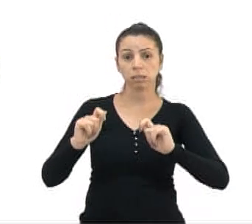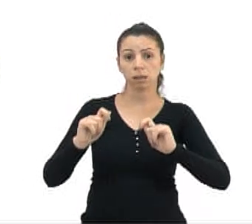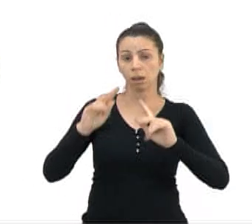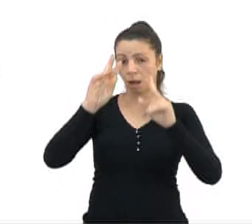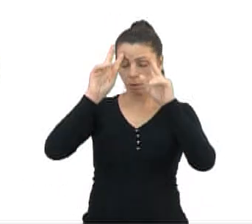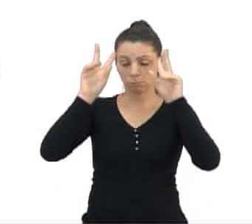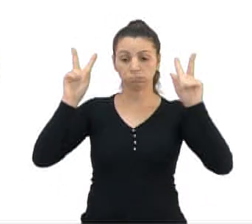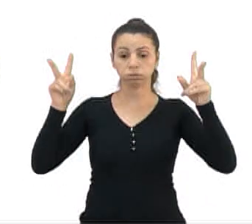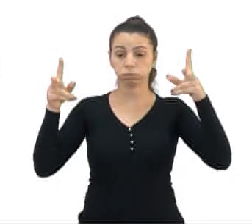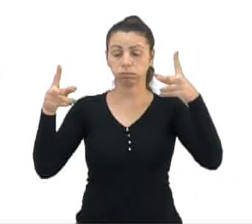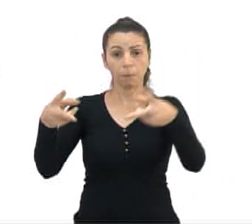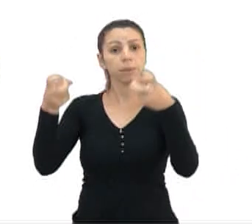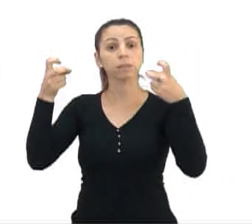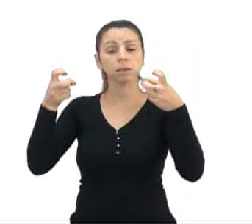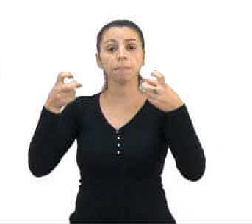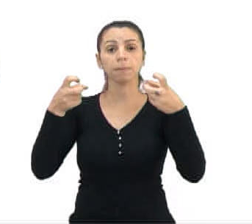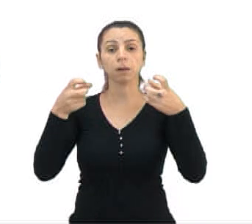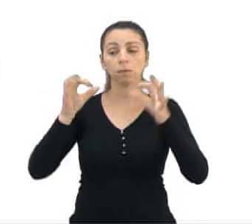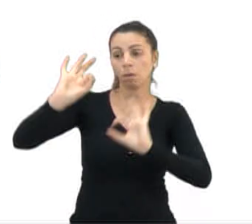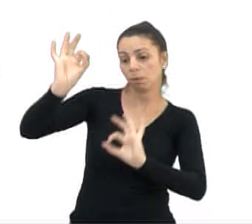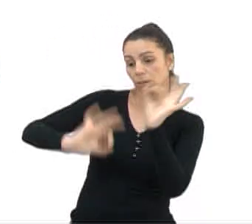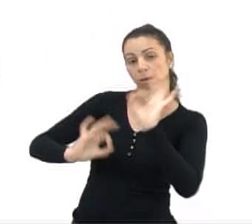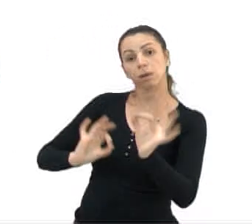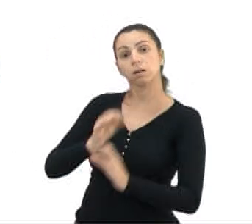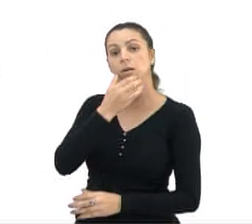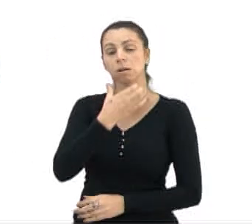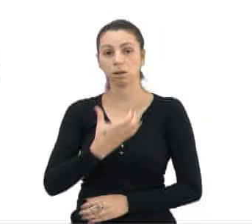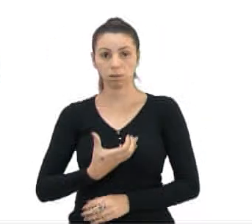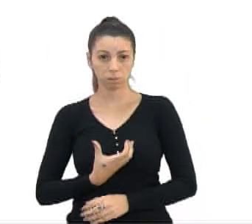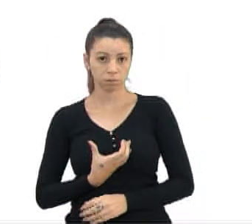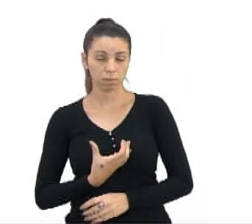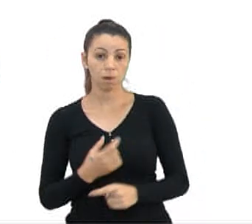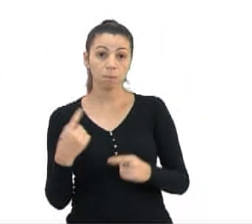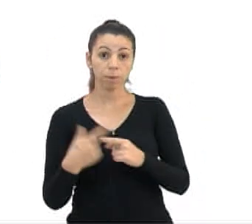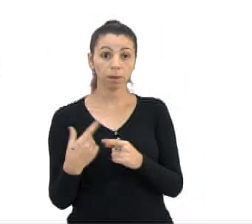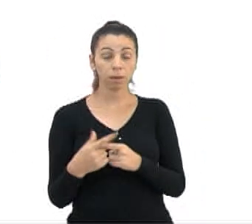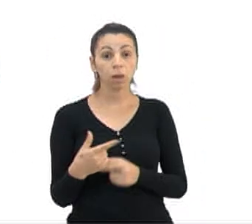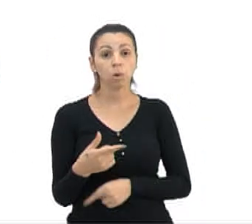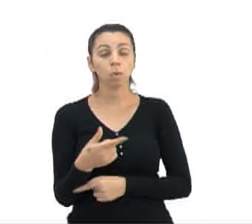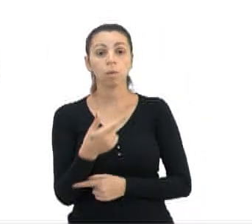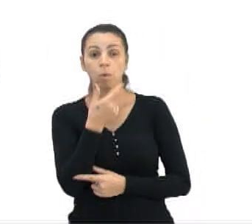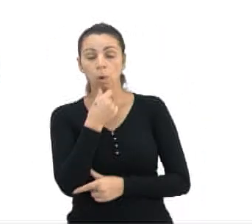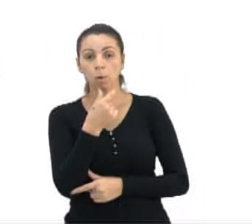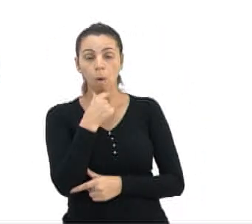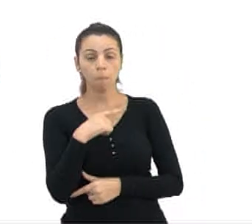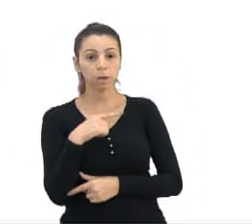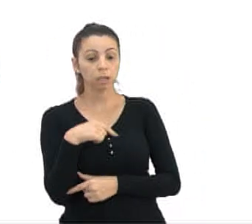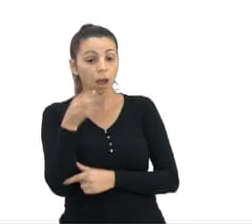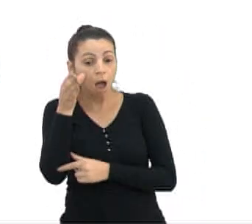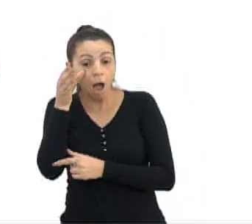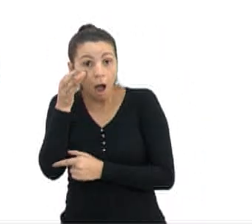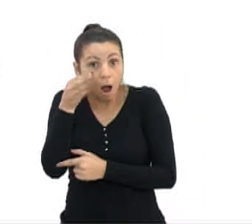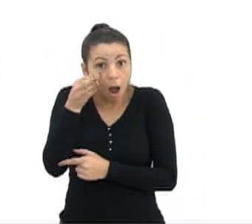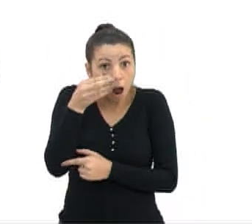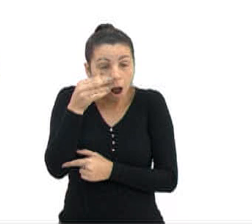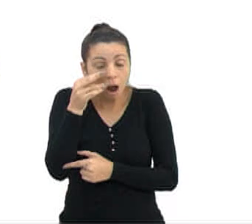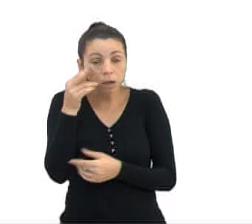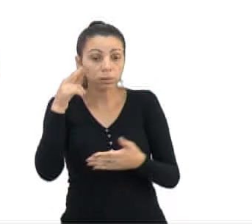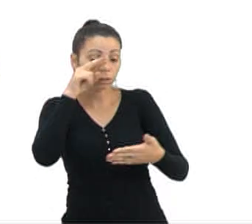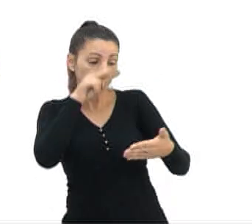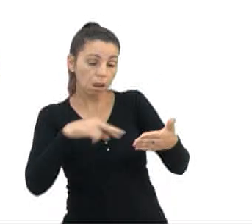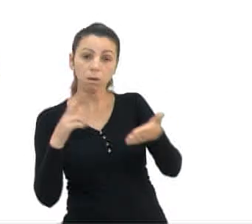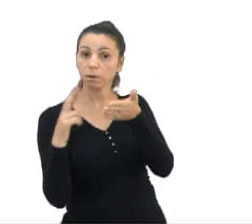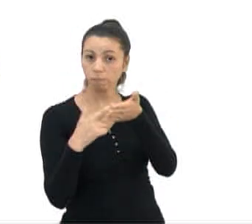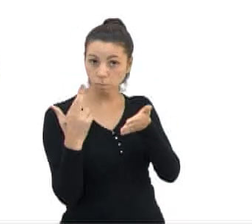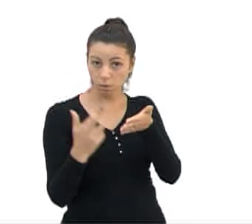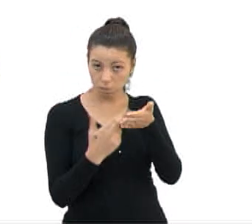e por isso, então, eles, os homens, teriam curiosidade em ver aí, né, em ler esta